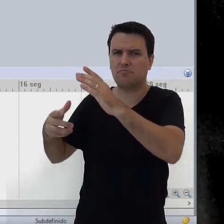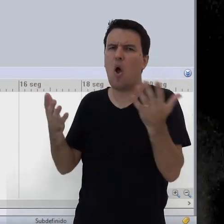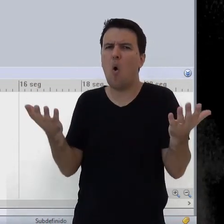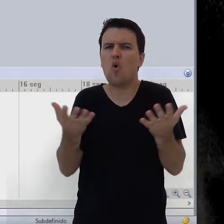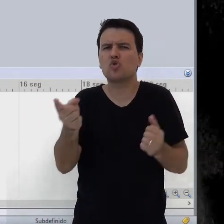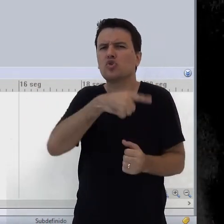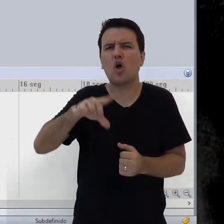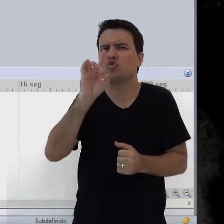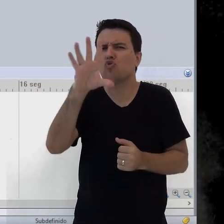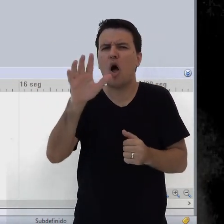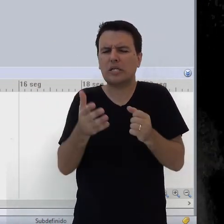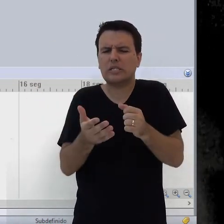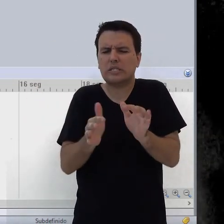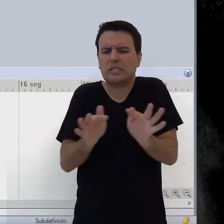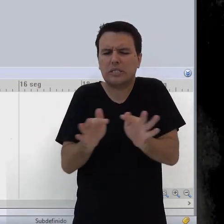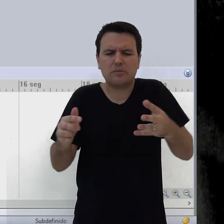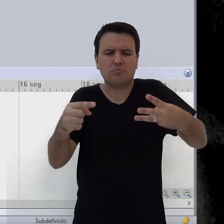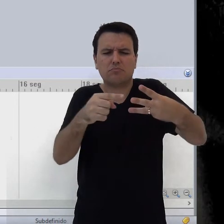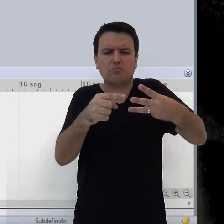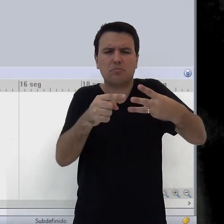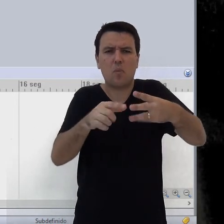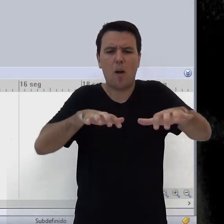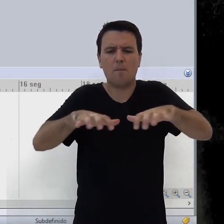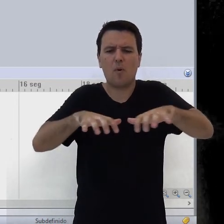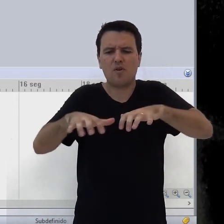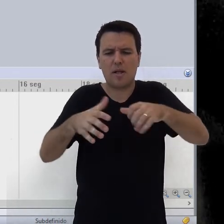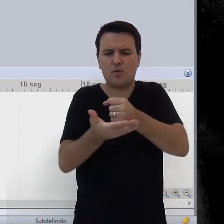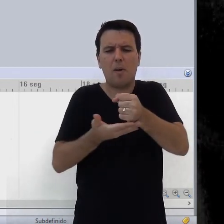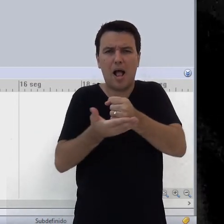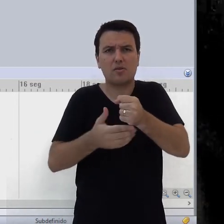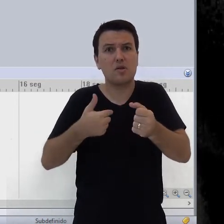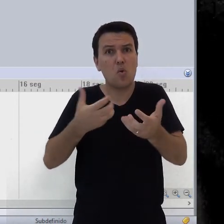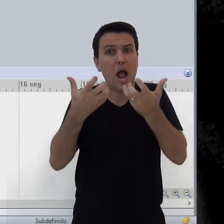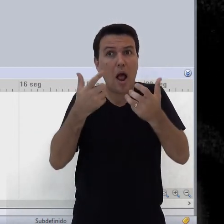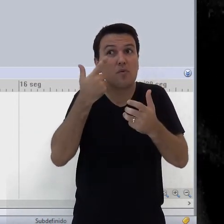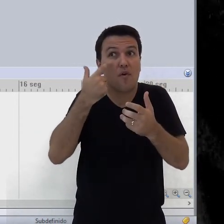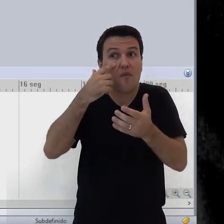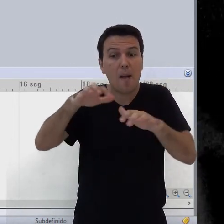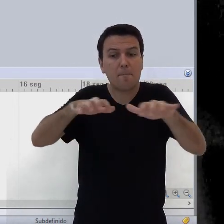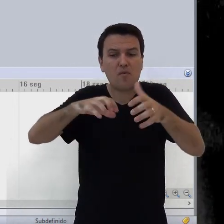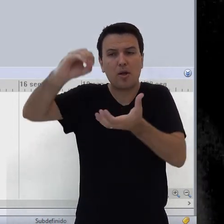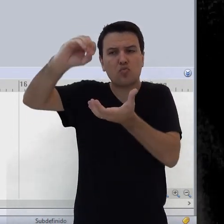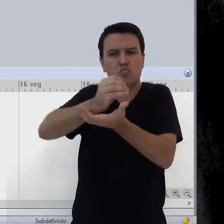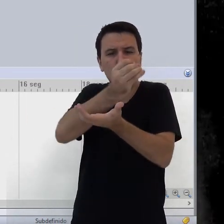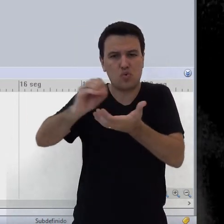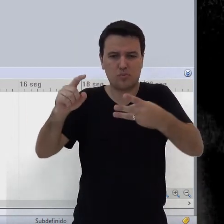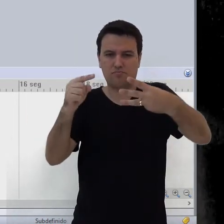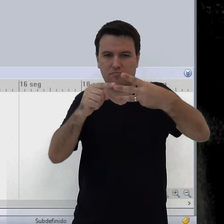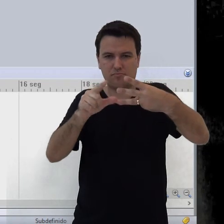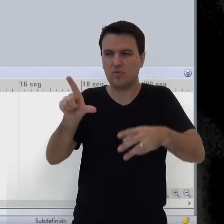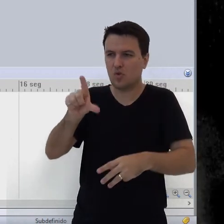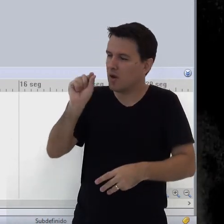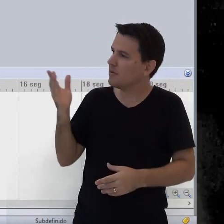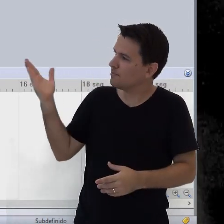fazer então simplesmente um movimento básico, né? Não é só animação, porque eu quero um movimento. Então, movimento básico, você vai